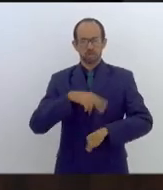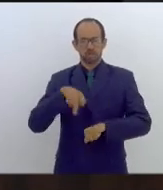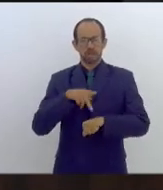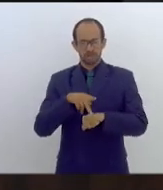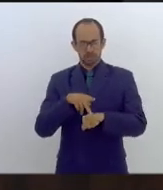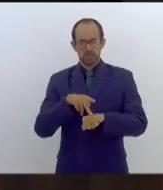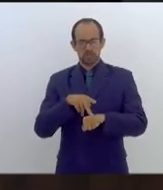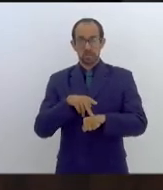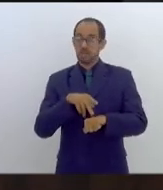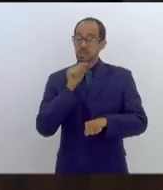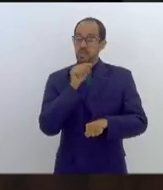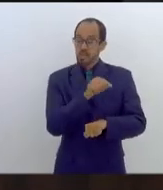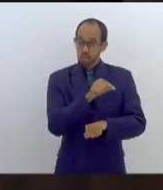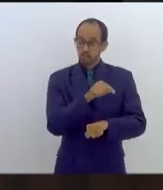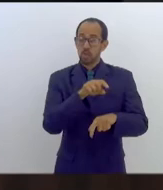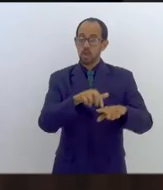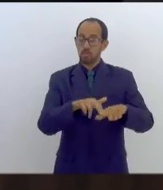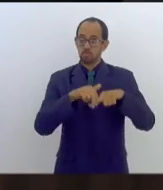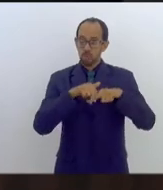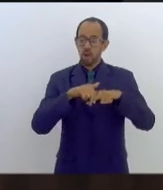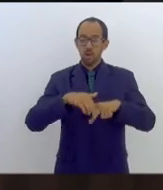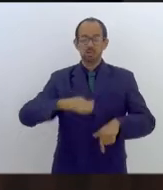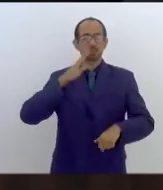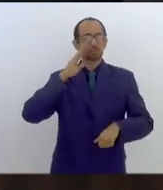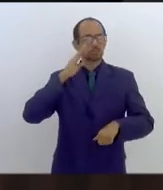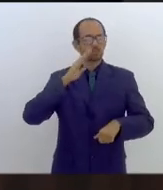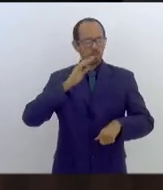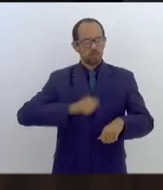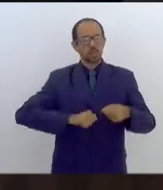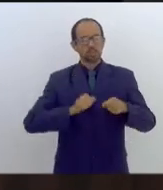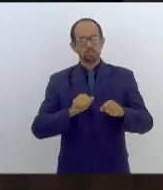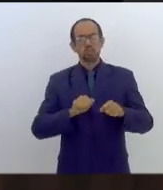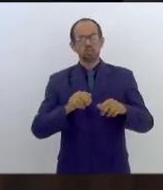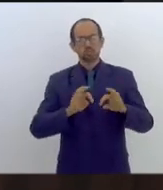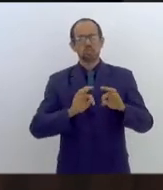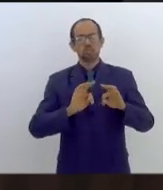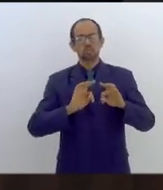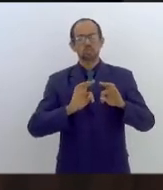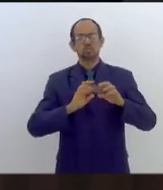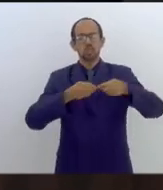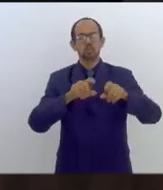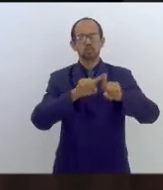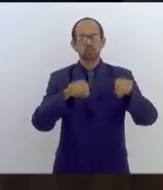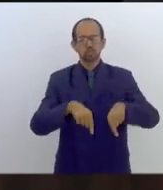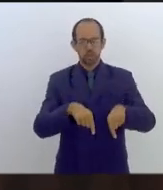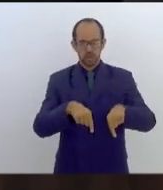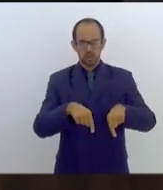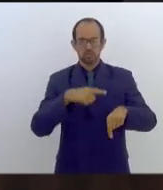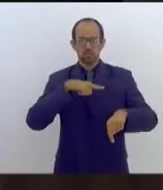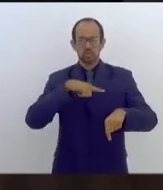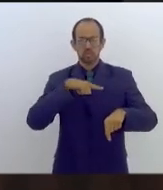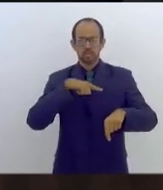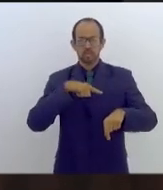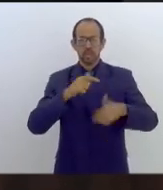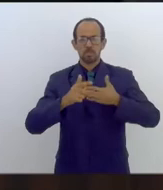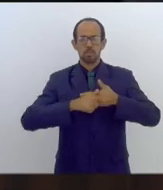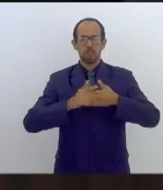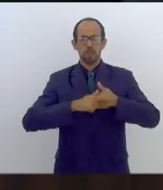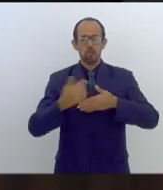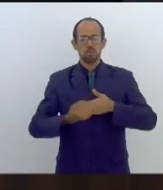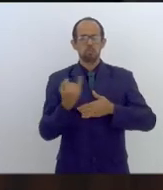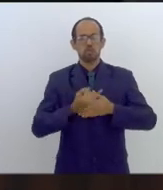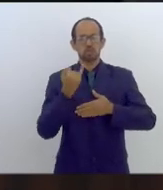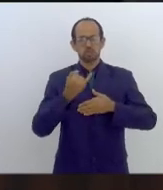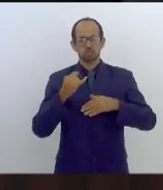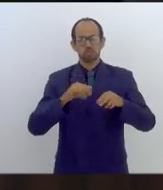se deve certamente ao seu qualificado quadro de desembargadores magistrados tem um papel fundamental no direito